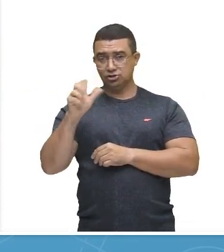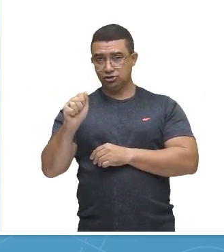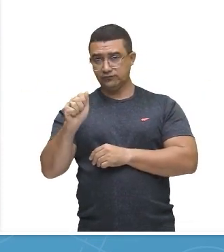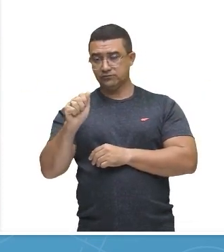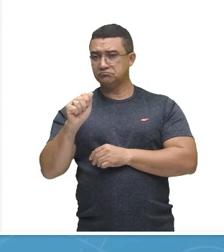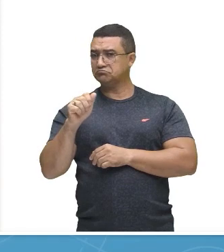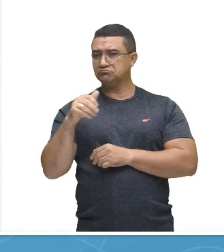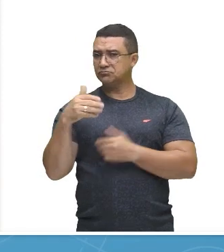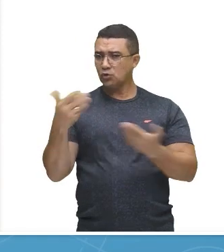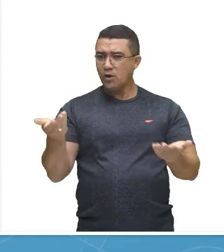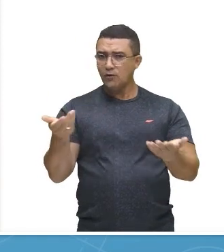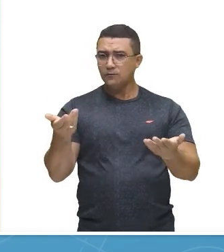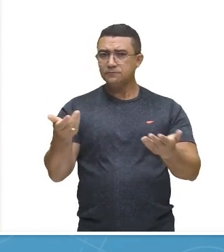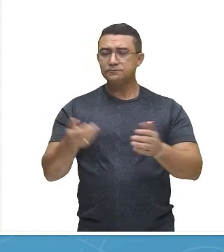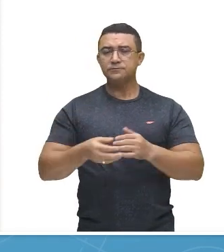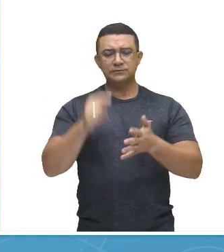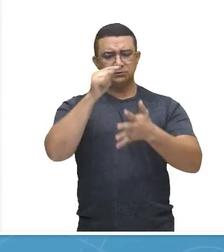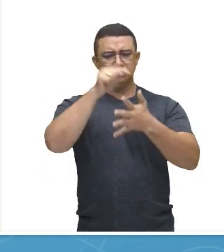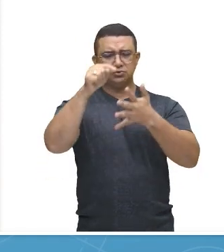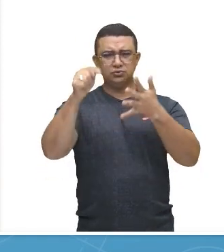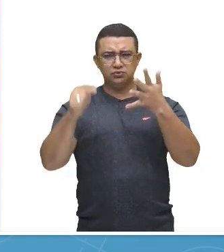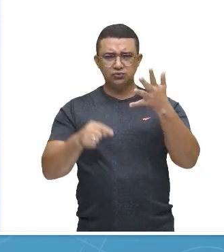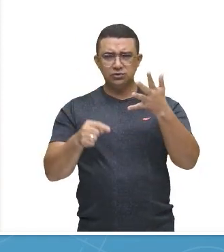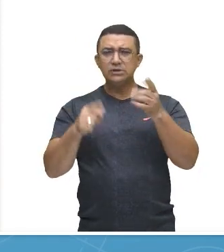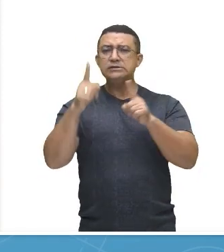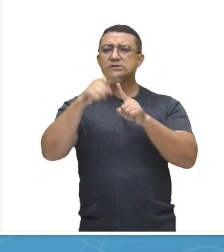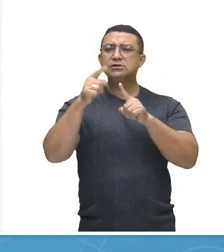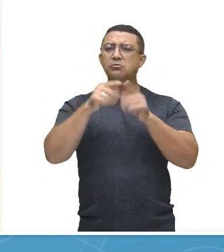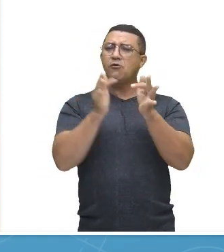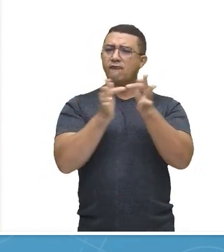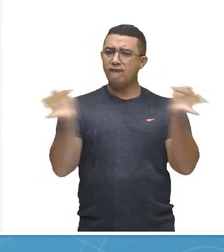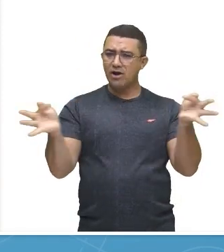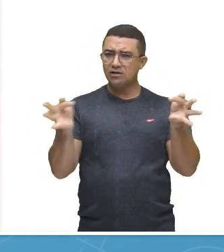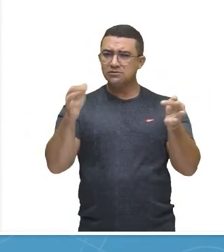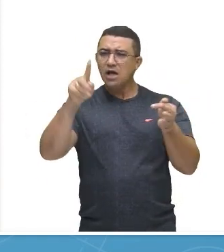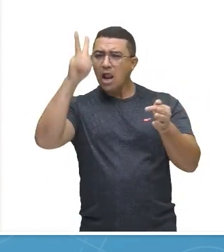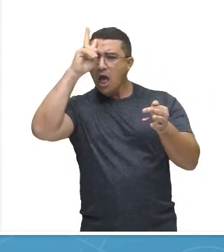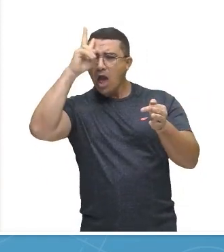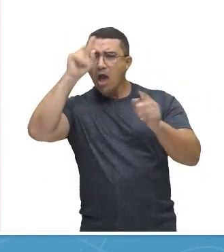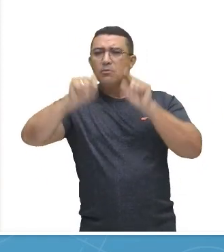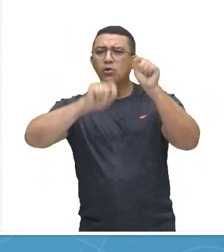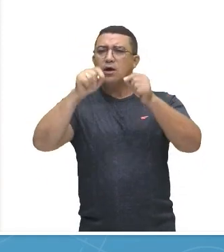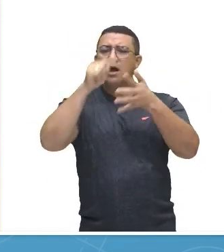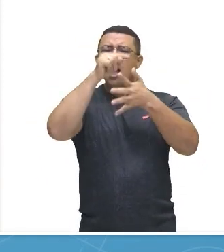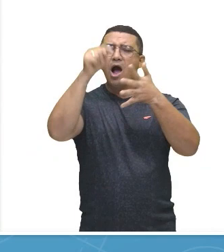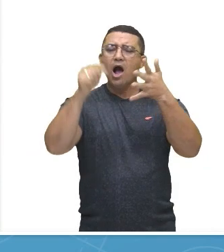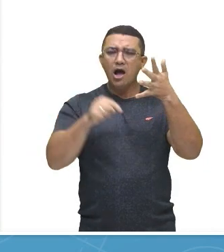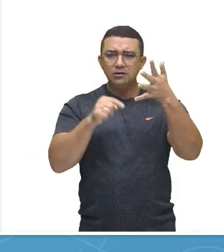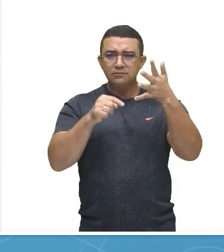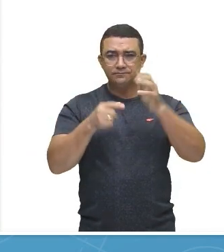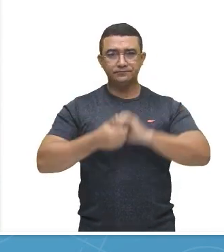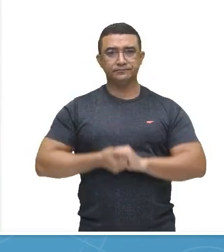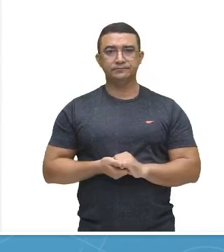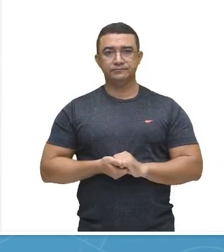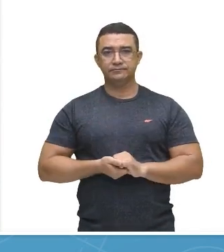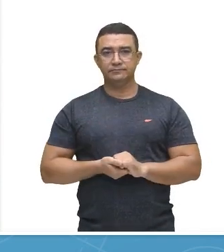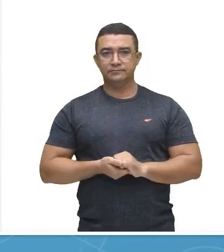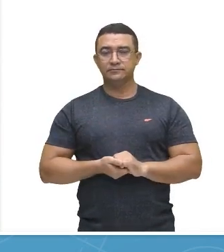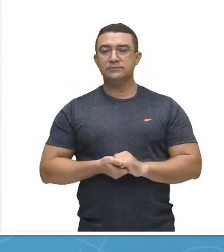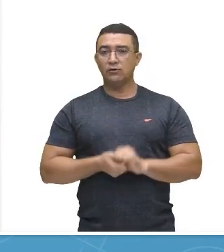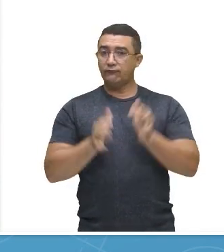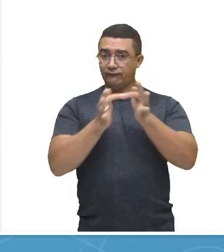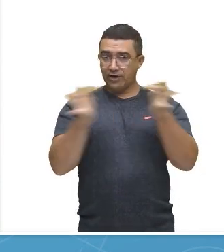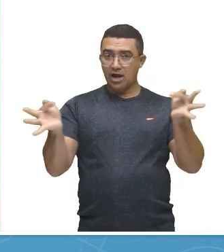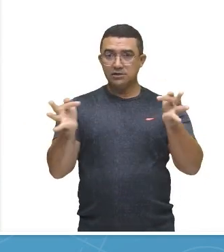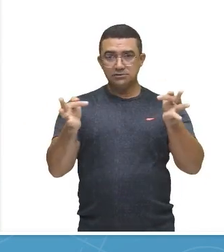Exclamativa e imperativa. Por favor, o que você lembra sobre cada uma delas? Você já relembrou que frase tem que ter